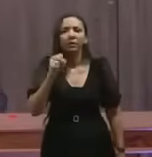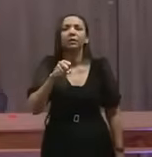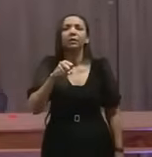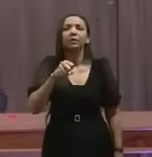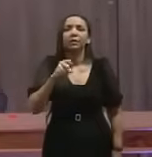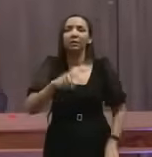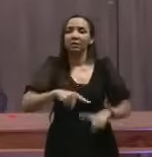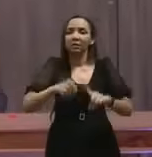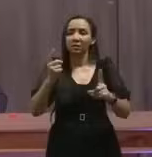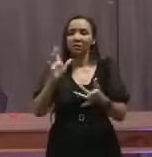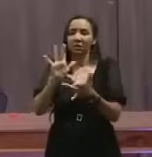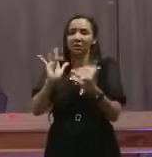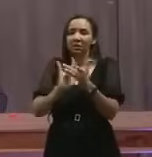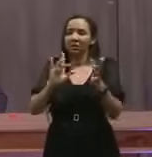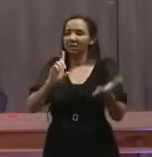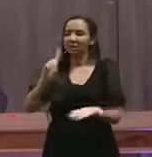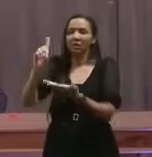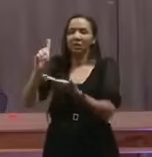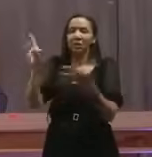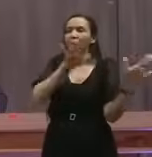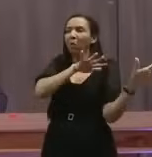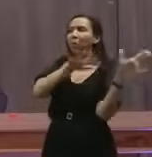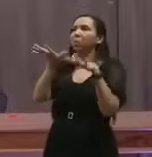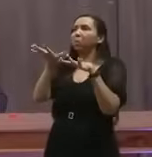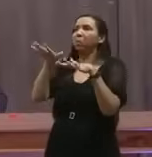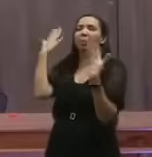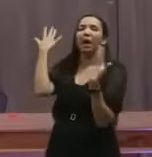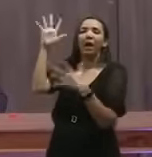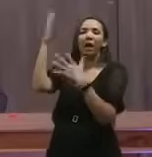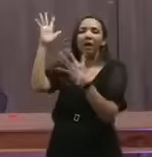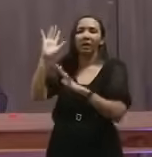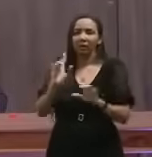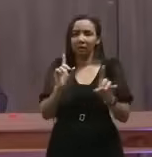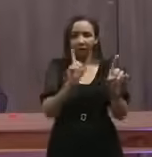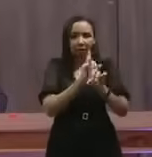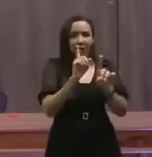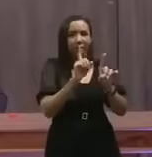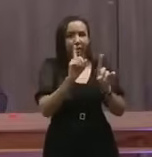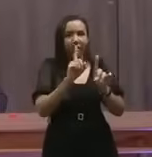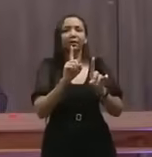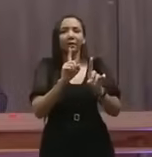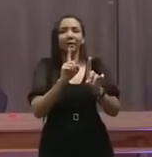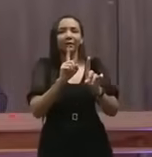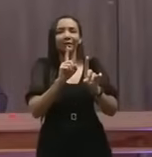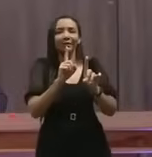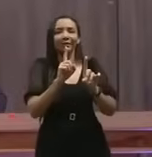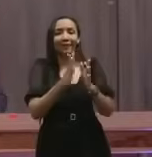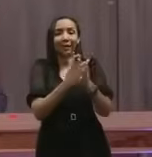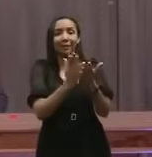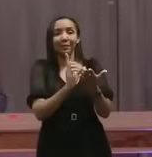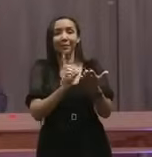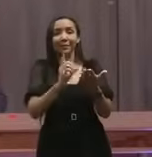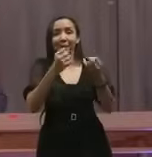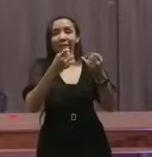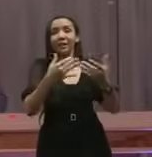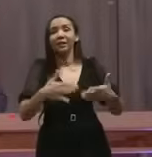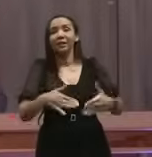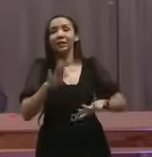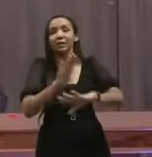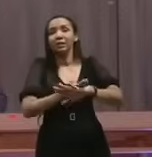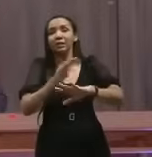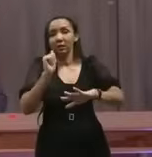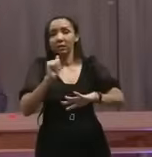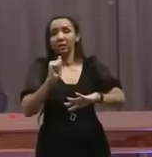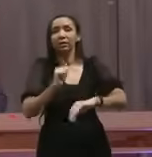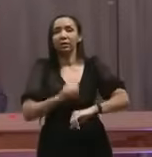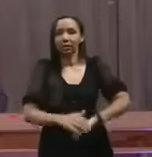quer espetáculo sabe qual é a prova disso tá lá em Tiago cham os presbíteros da igreja na sua casa e eles